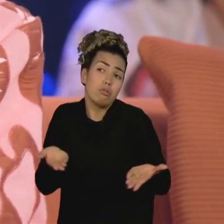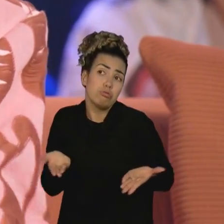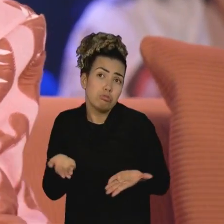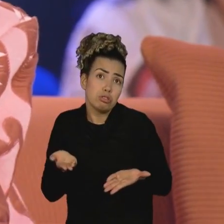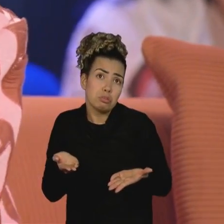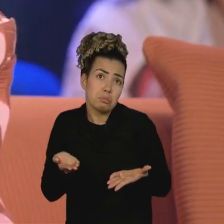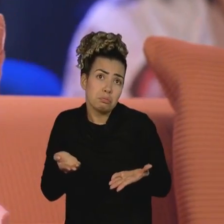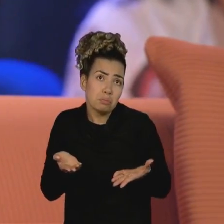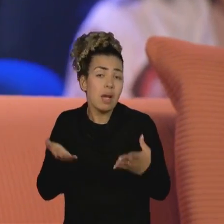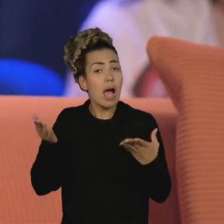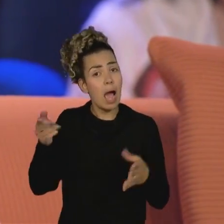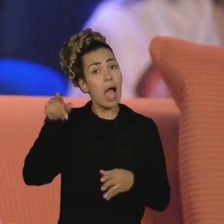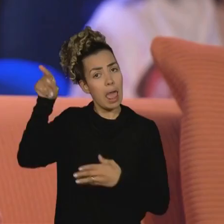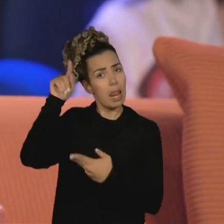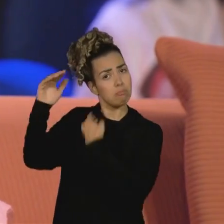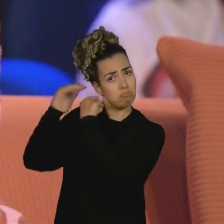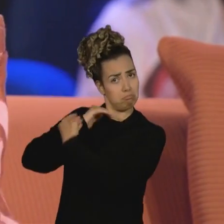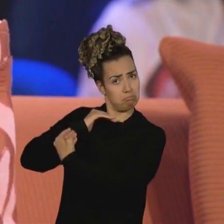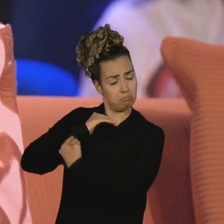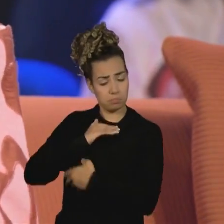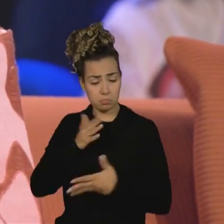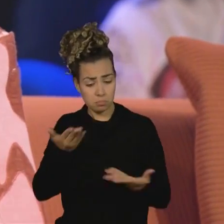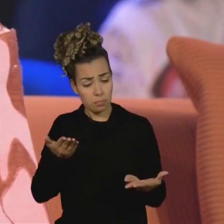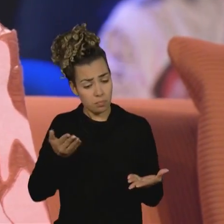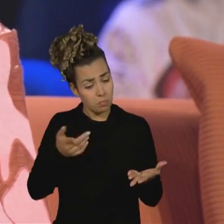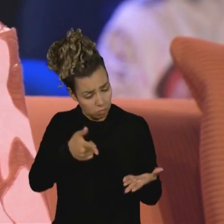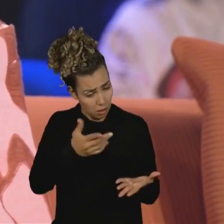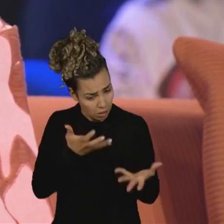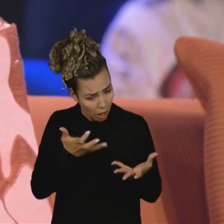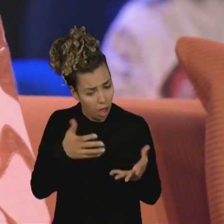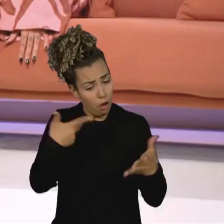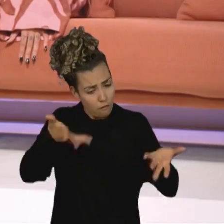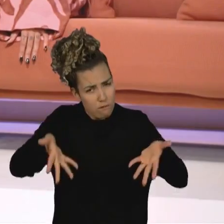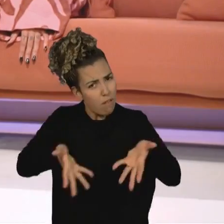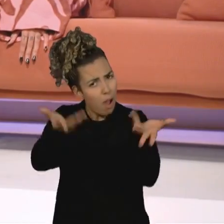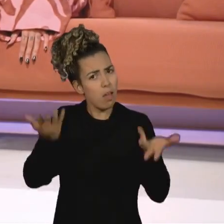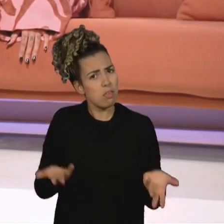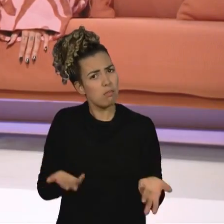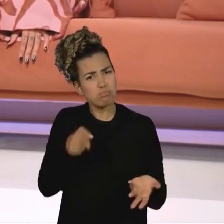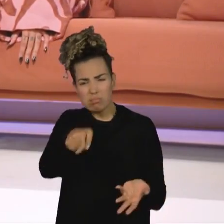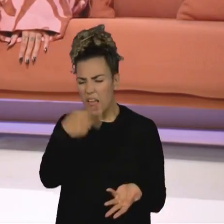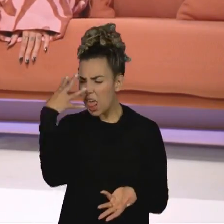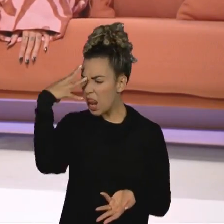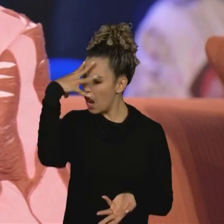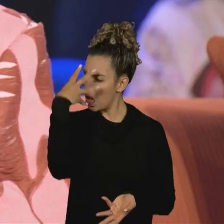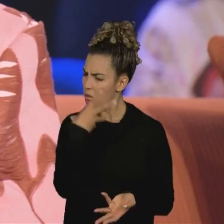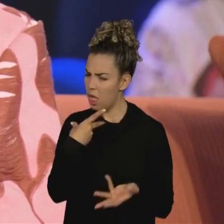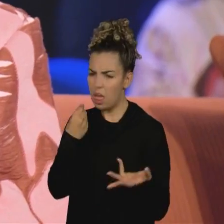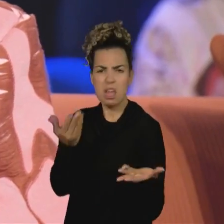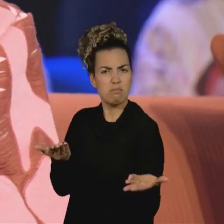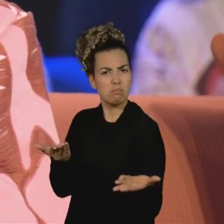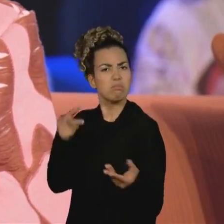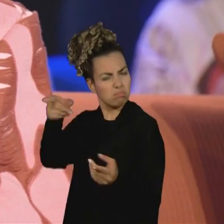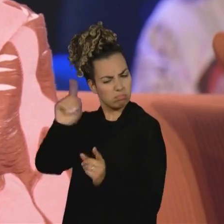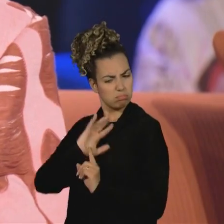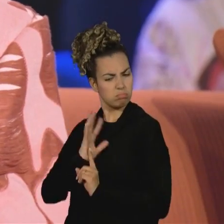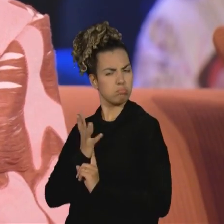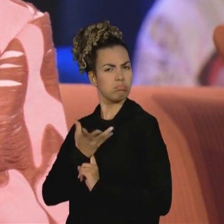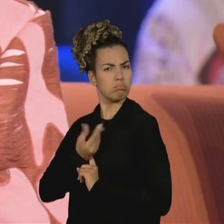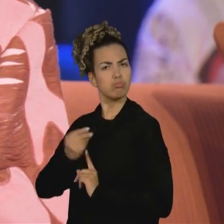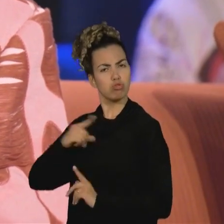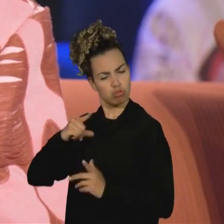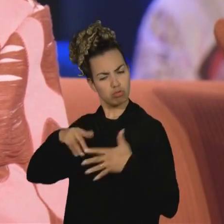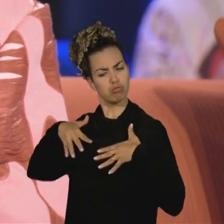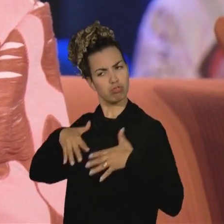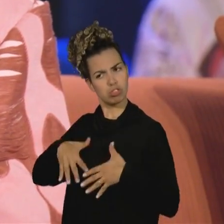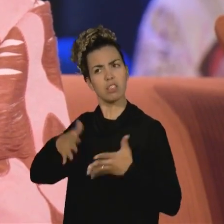E aí ela foi e falou, meu amor, vai em frente, você é lindíssima. Você é lindíssima, você é talentosa. Não tem como